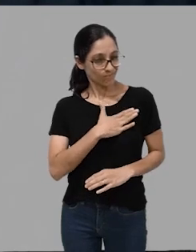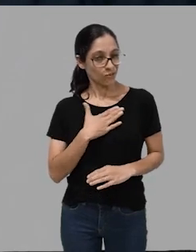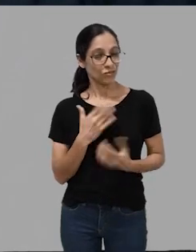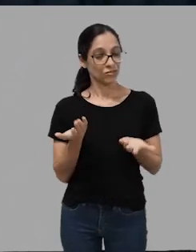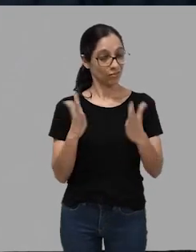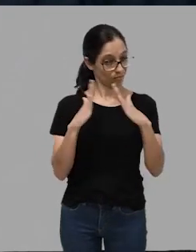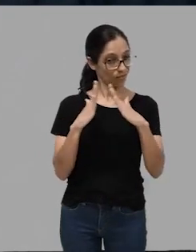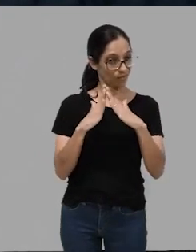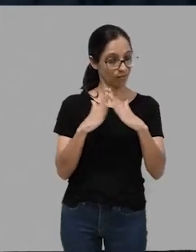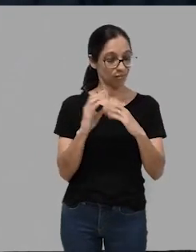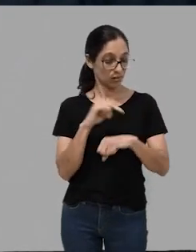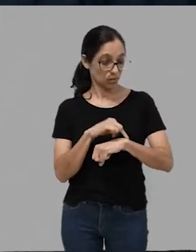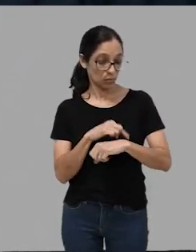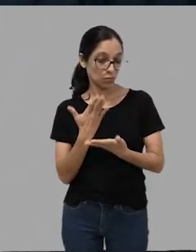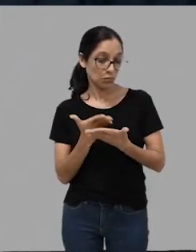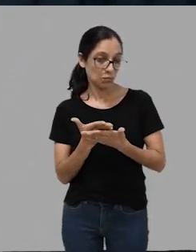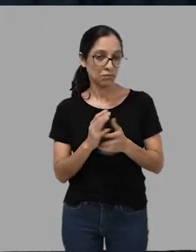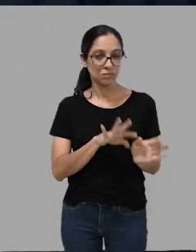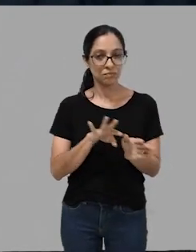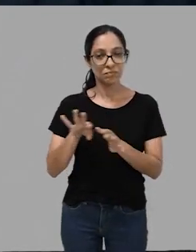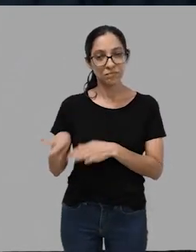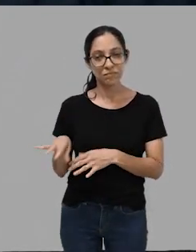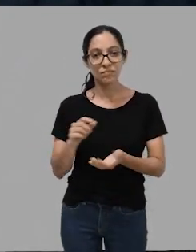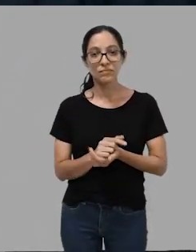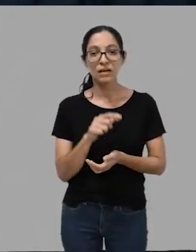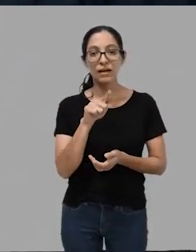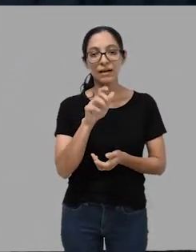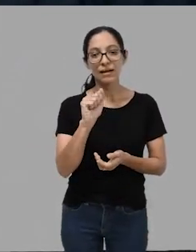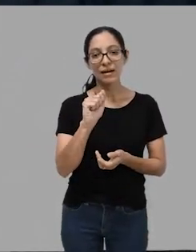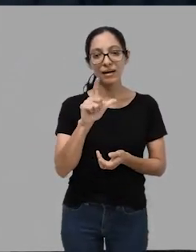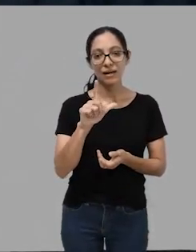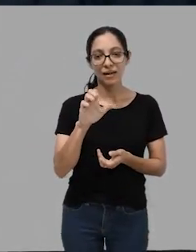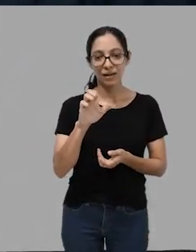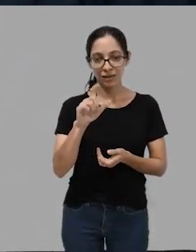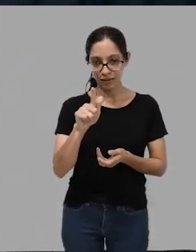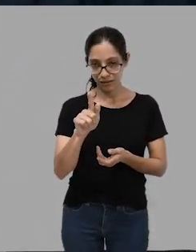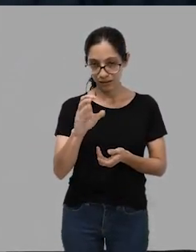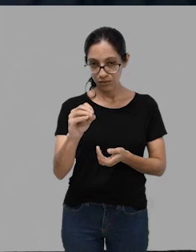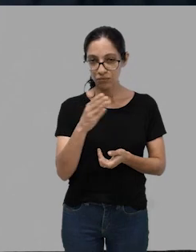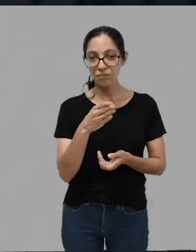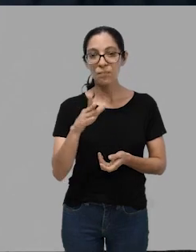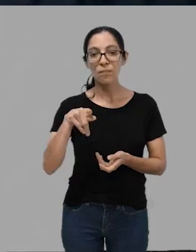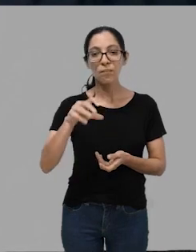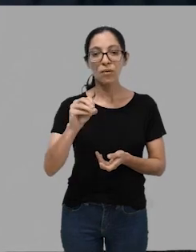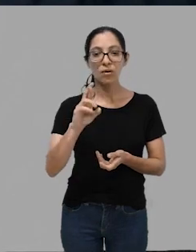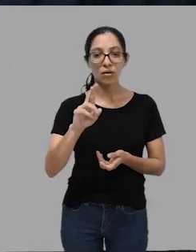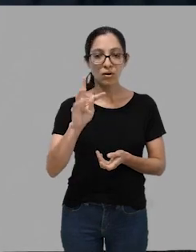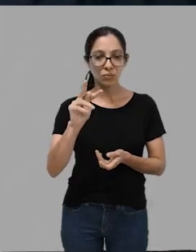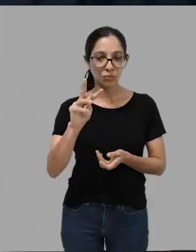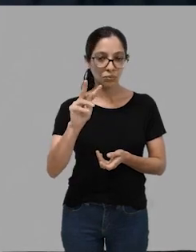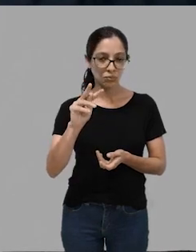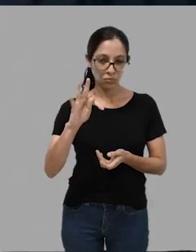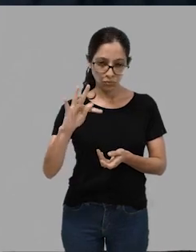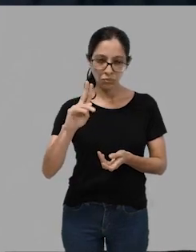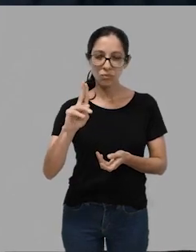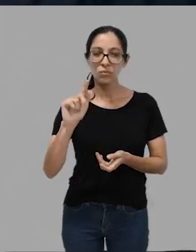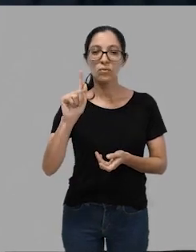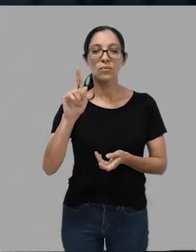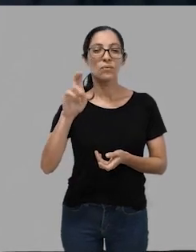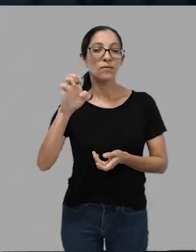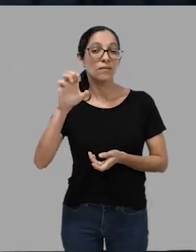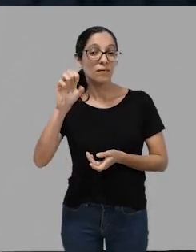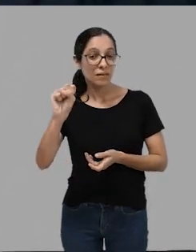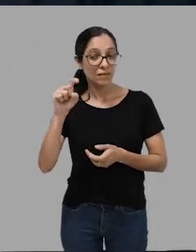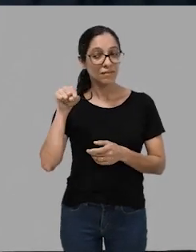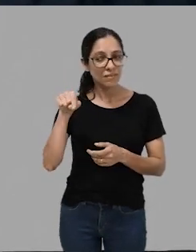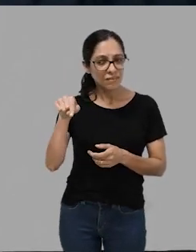até para estudar Galego português como língua utilizada é nós temos que lembrar também que essa questão aí do trovadorismo é